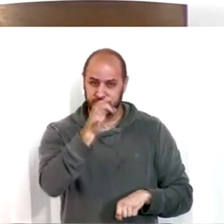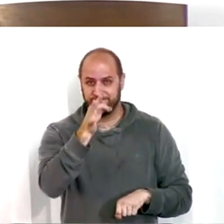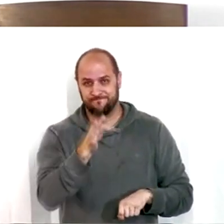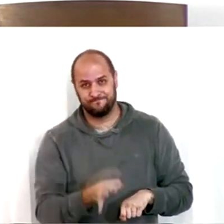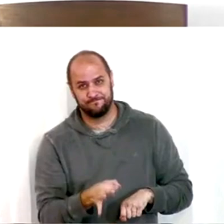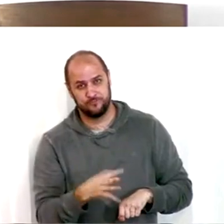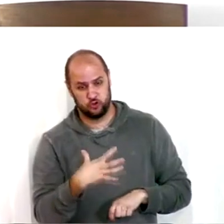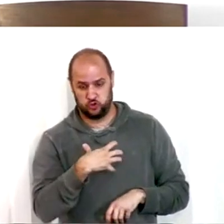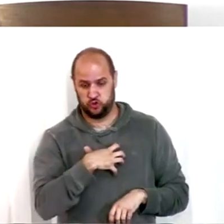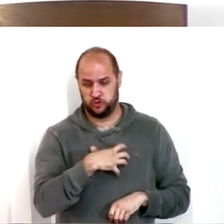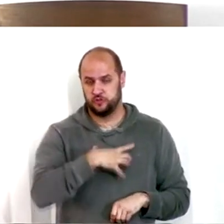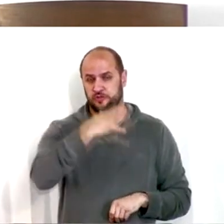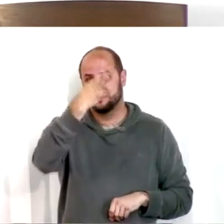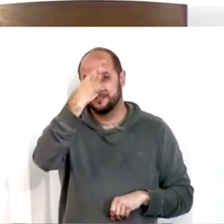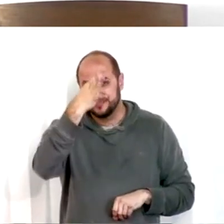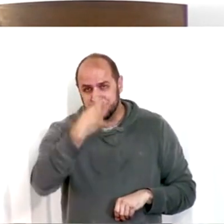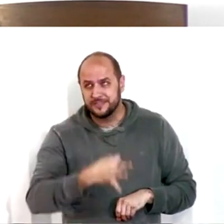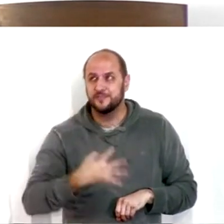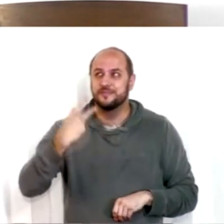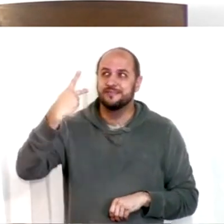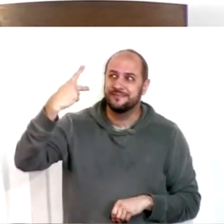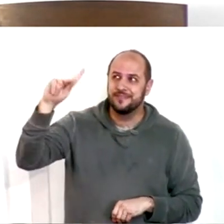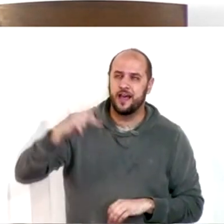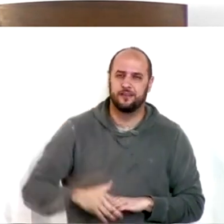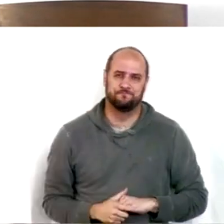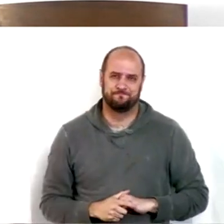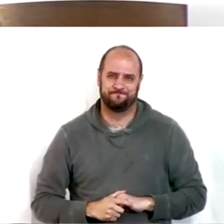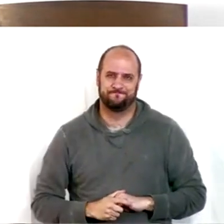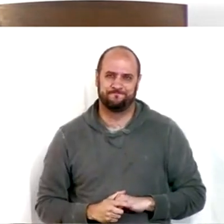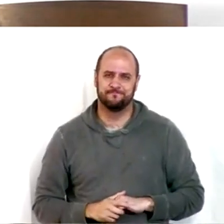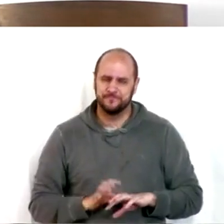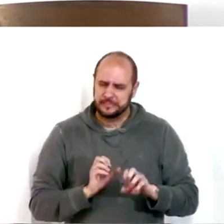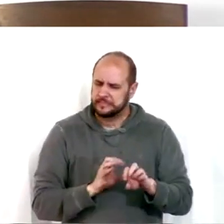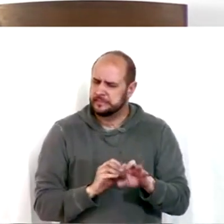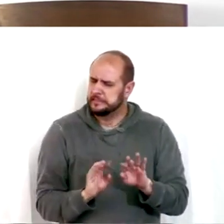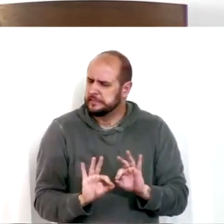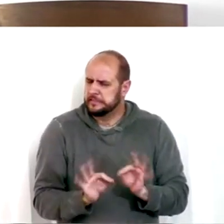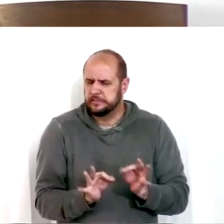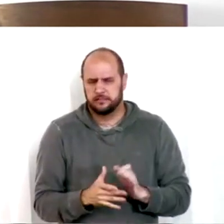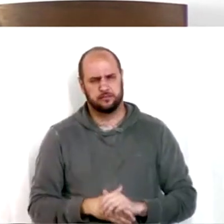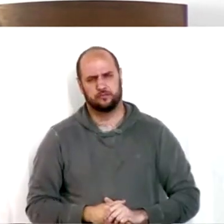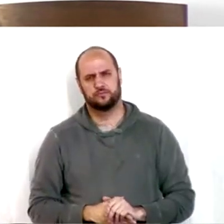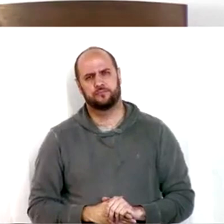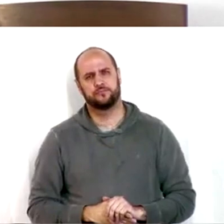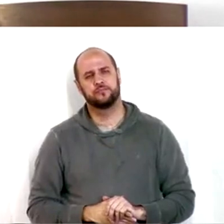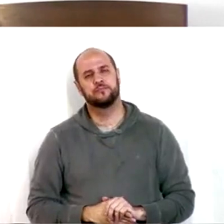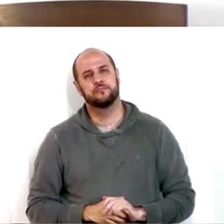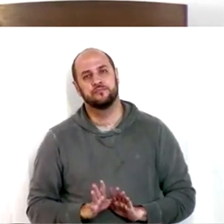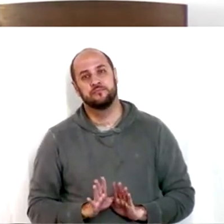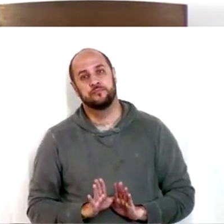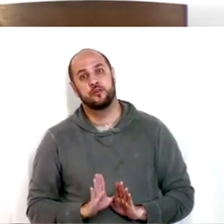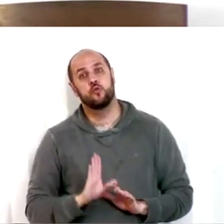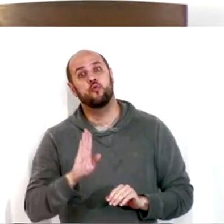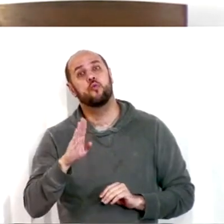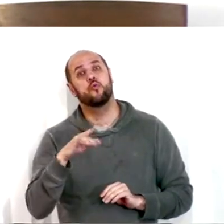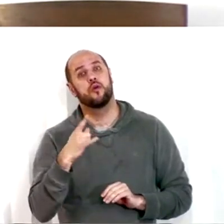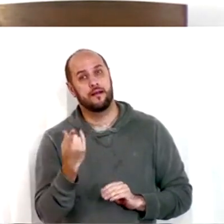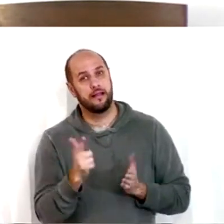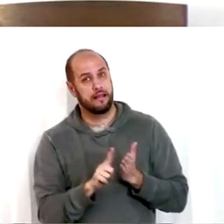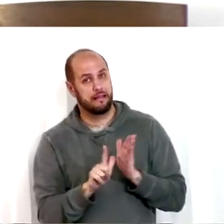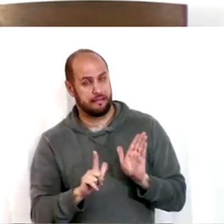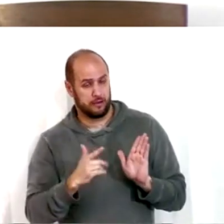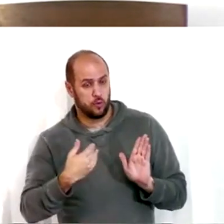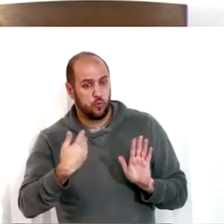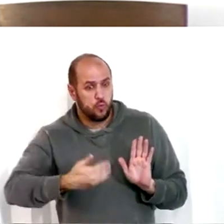ao modo dele. O ensino é simples. Quando a prioridade